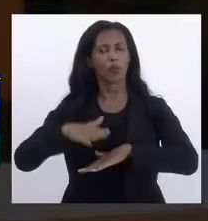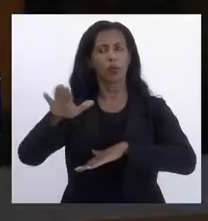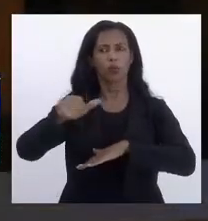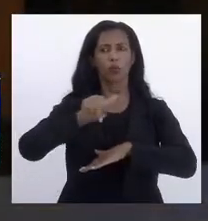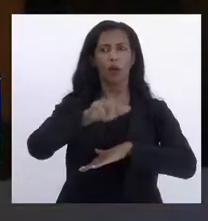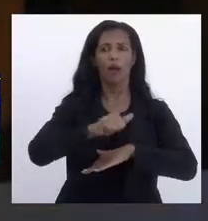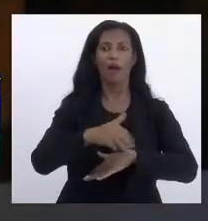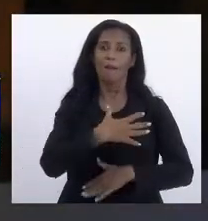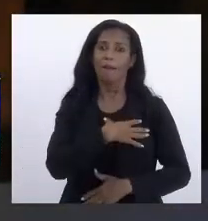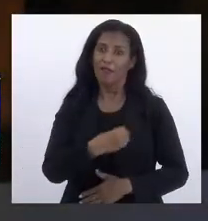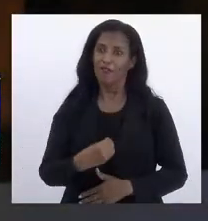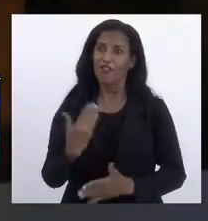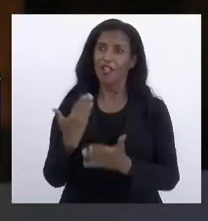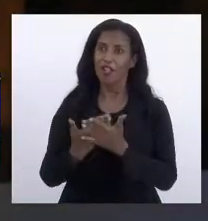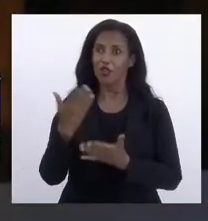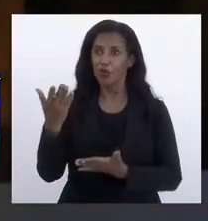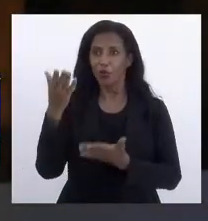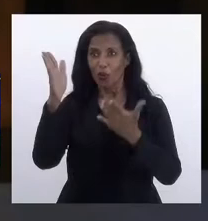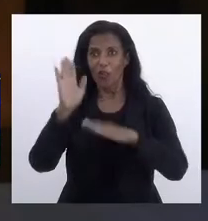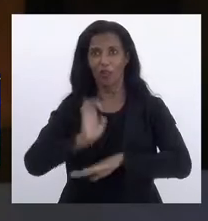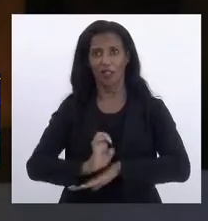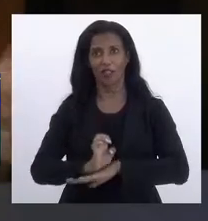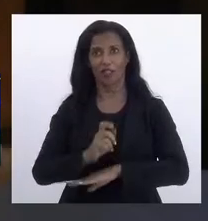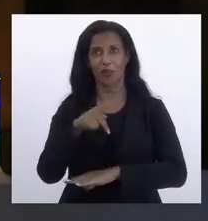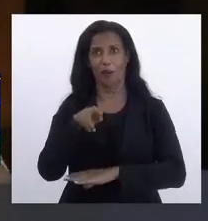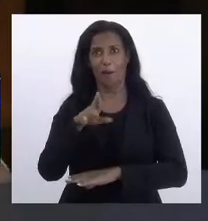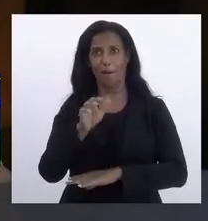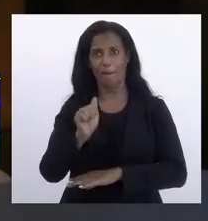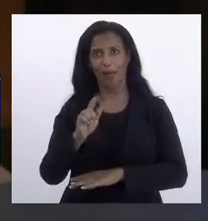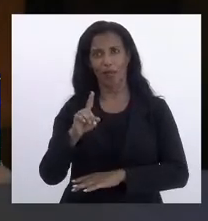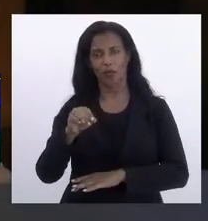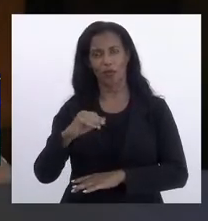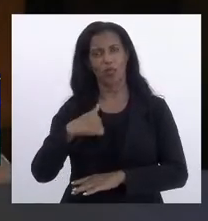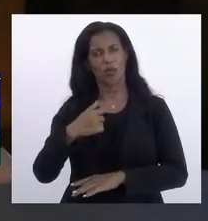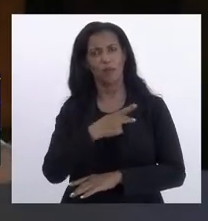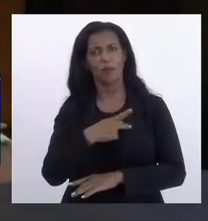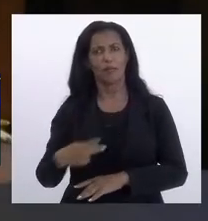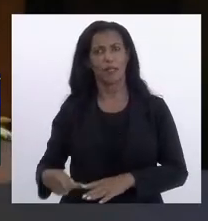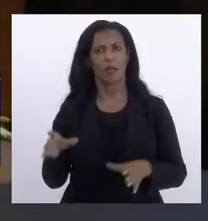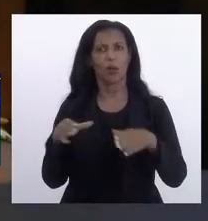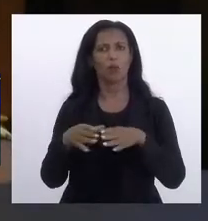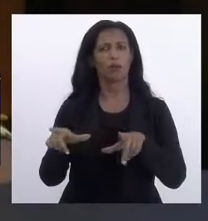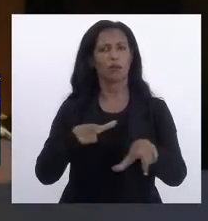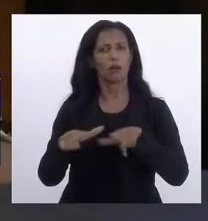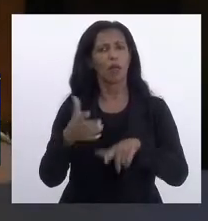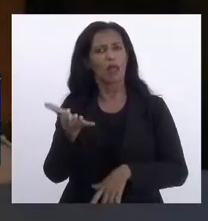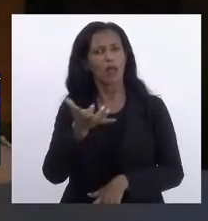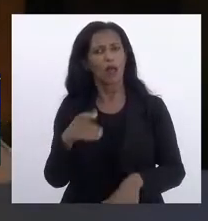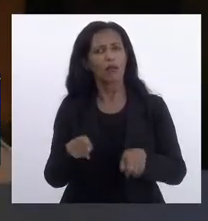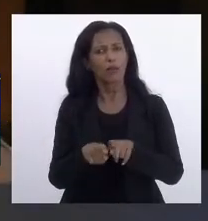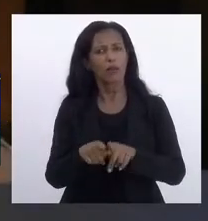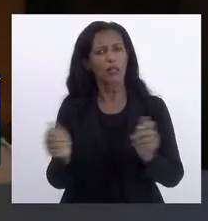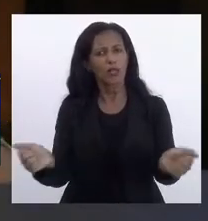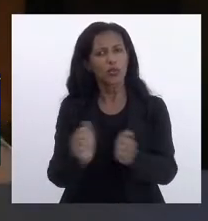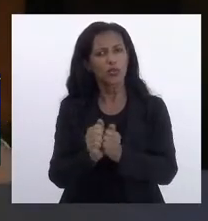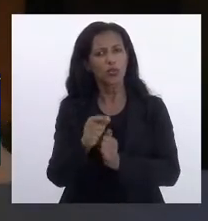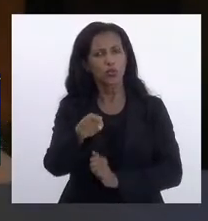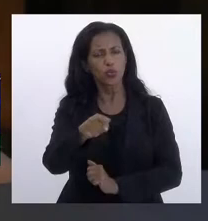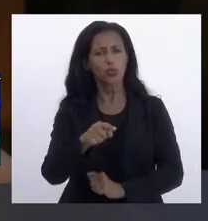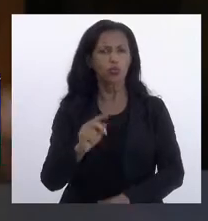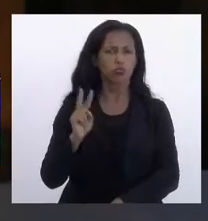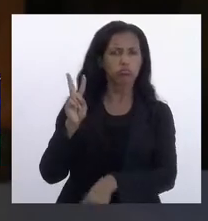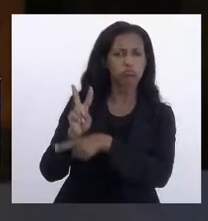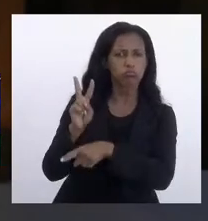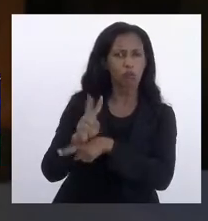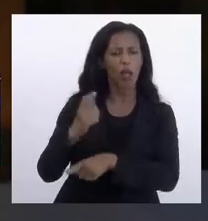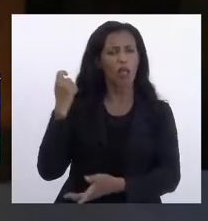filha estudou no Prado Júnior. E a gente sabe, e eu como presidenta da Comissão do Trabalho, Renata, quero também estar junto nessa defesa